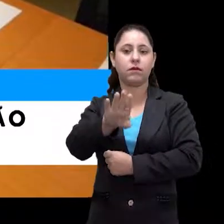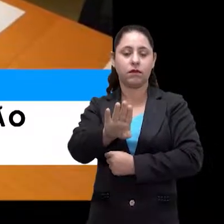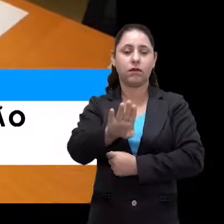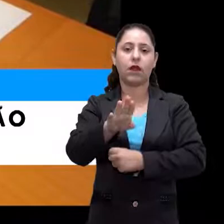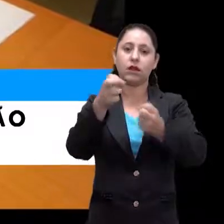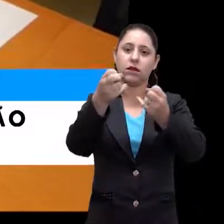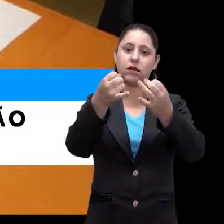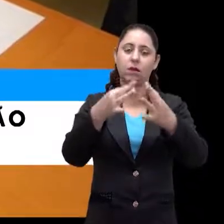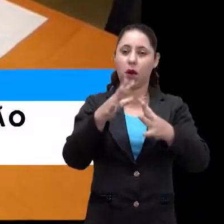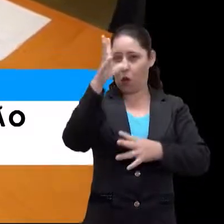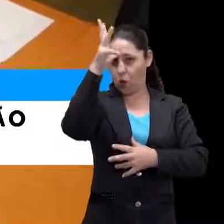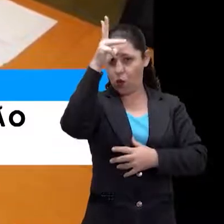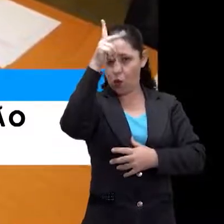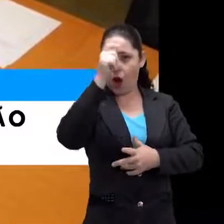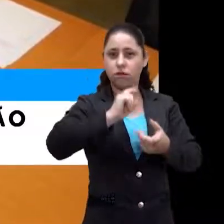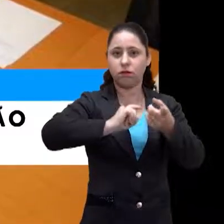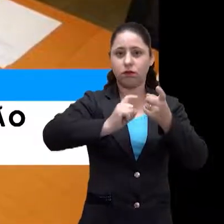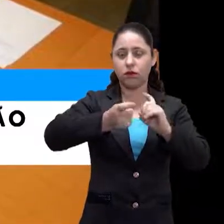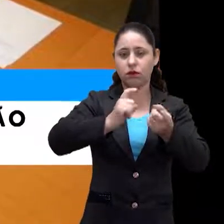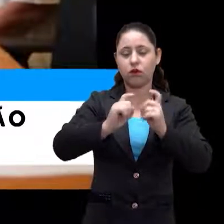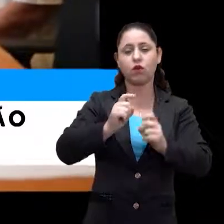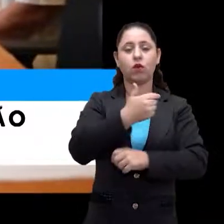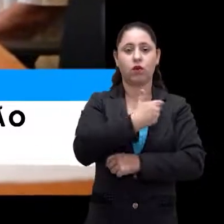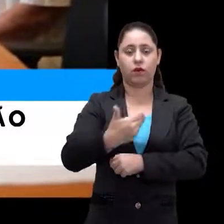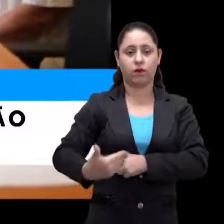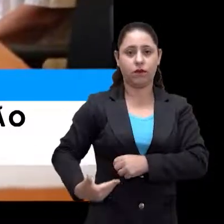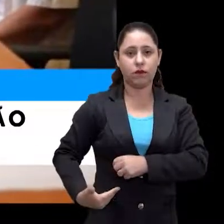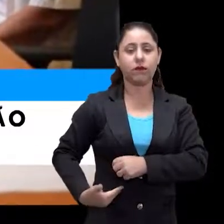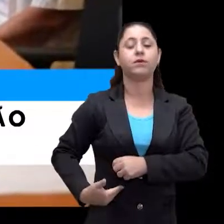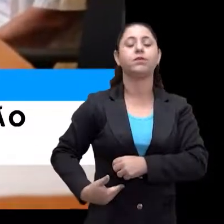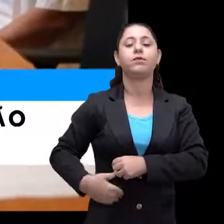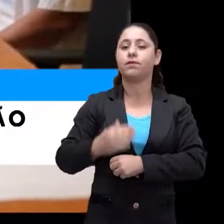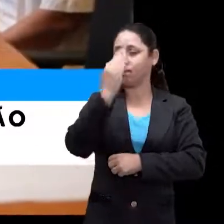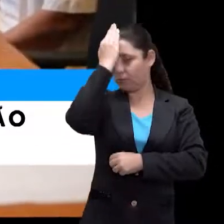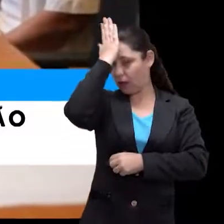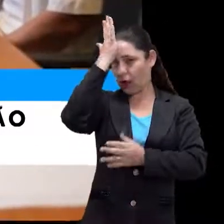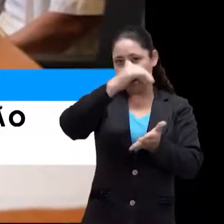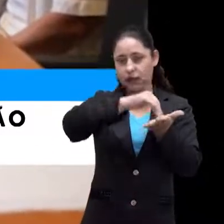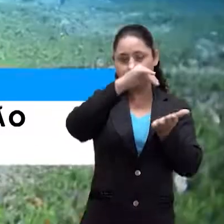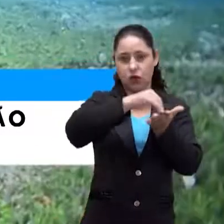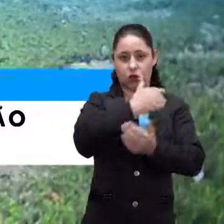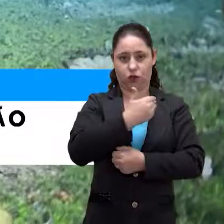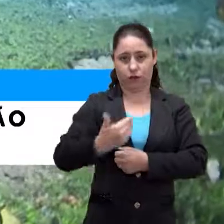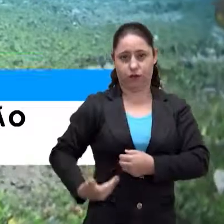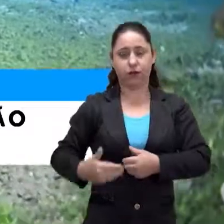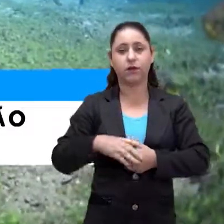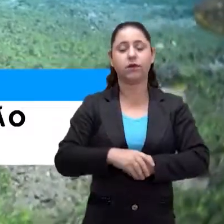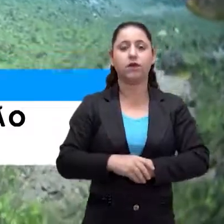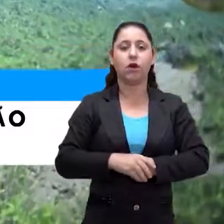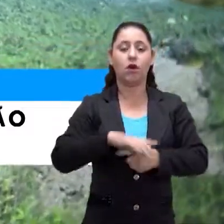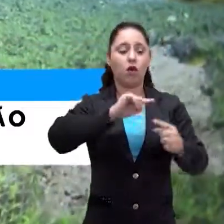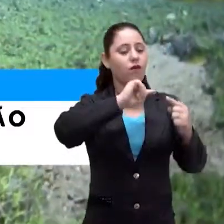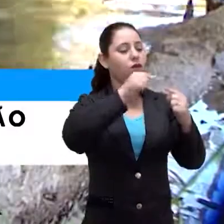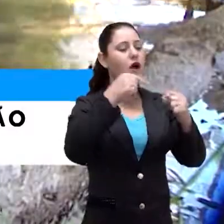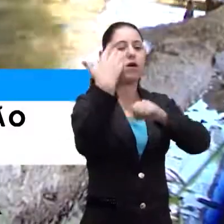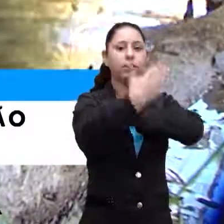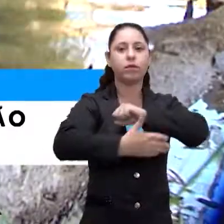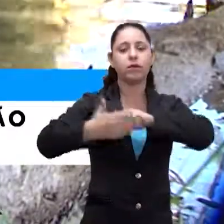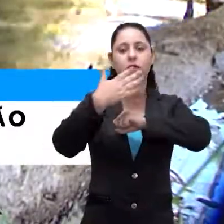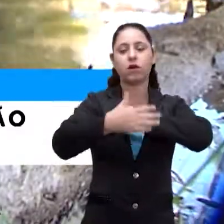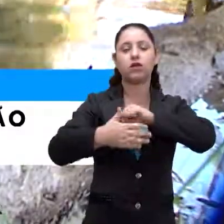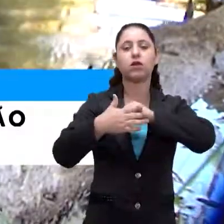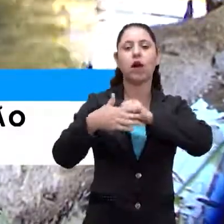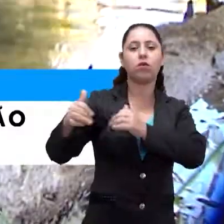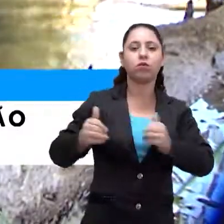comentou o resultado de uma reunião com o governador Reinaldo Azambuja e secretários de governo, com foco na proteção dos